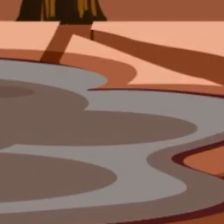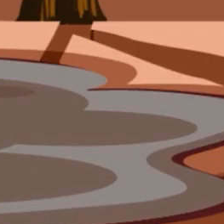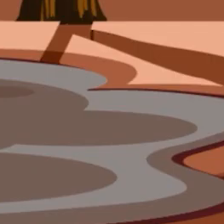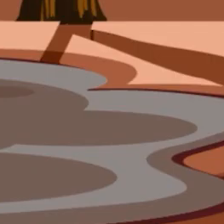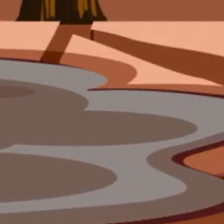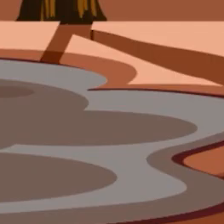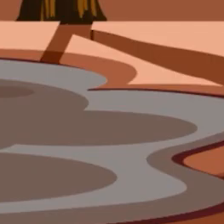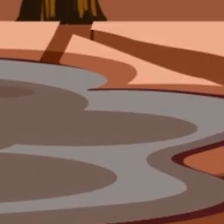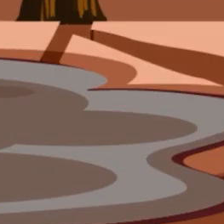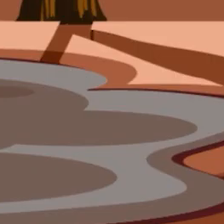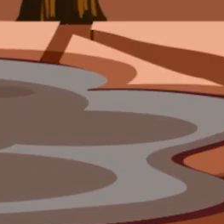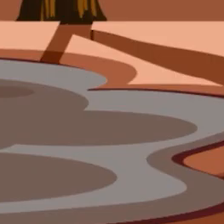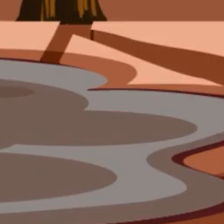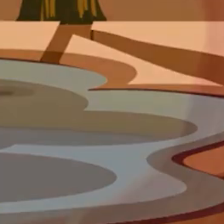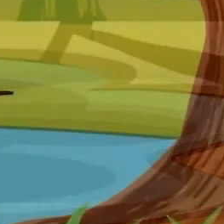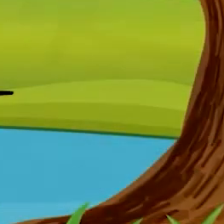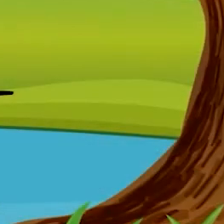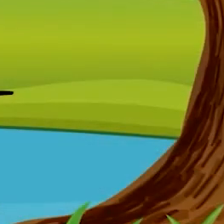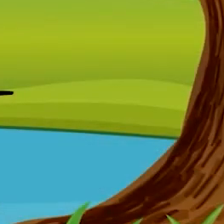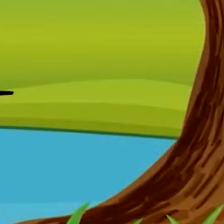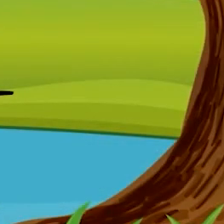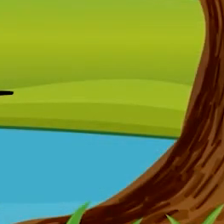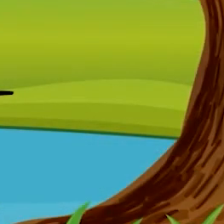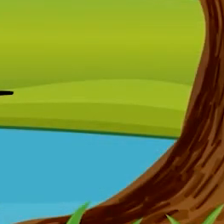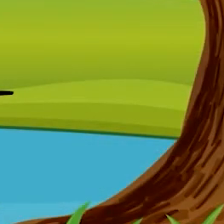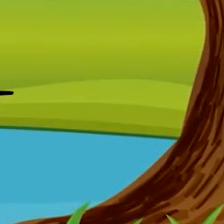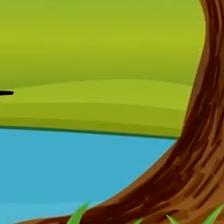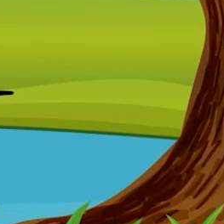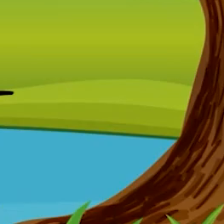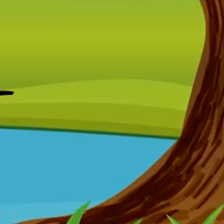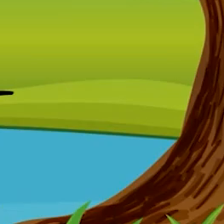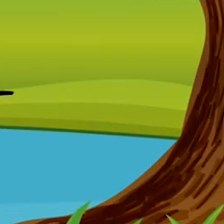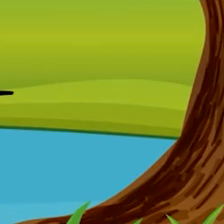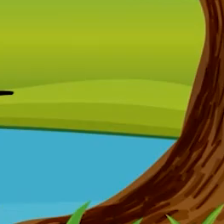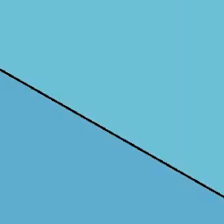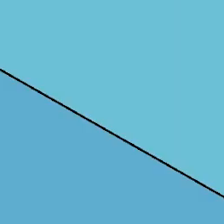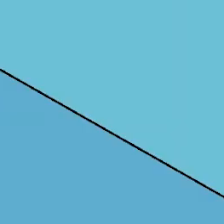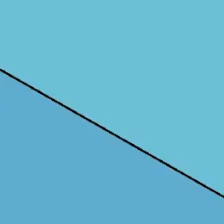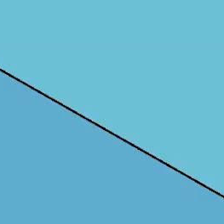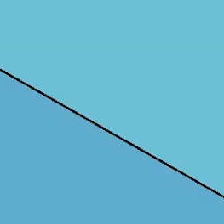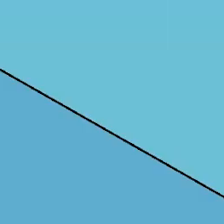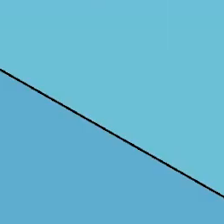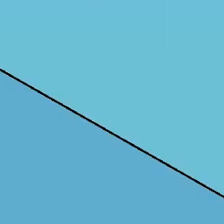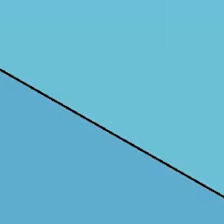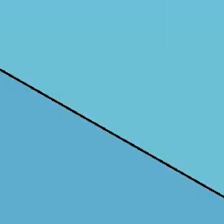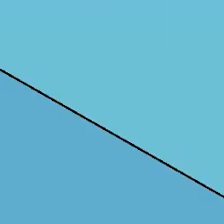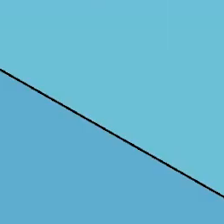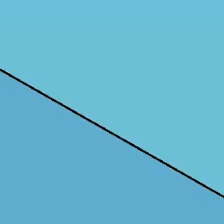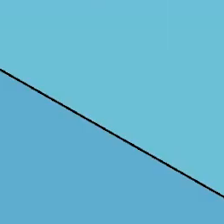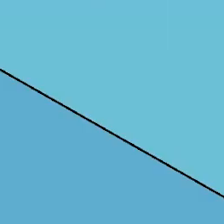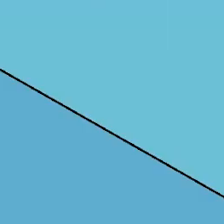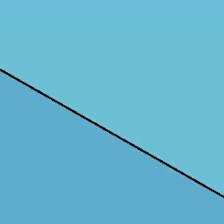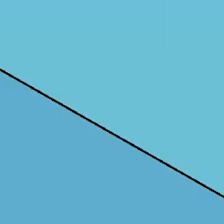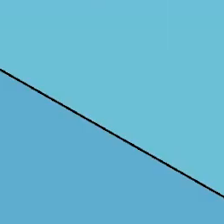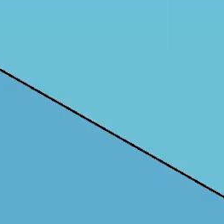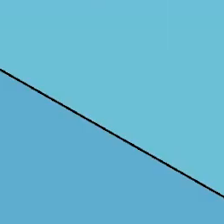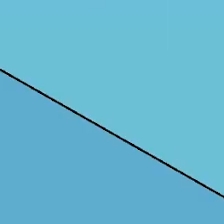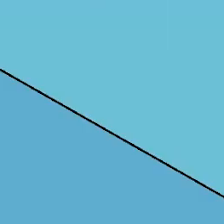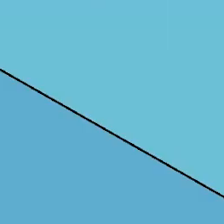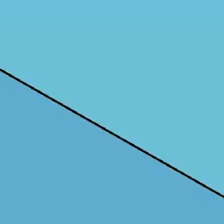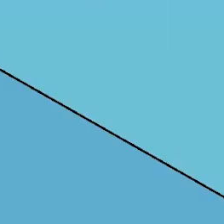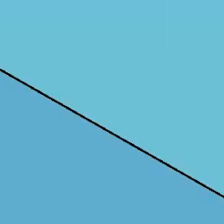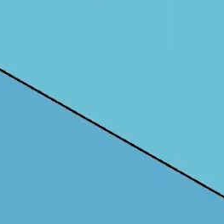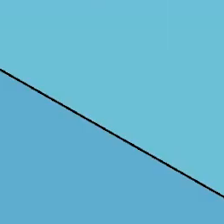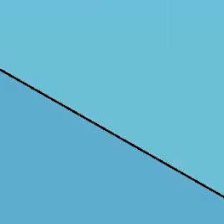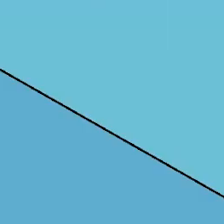natureza seguia seu curso, buscando restabelecer-se durante este processo. Hoje, nosso cenário é bem diferente. É cada